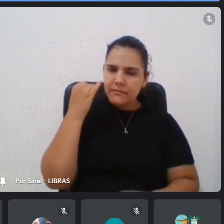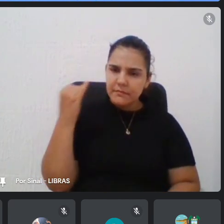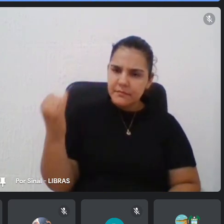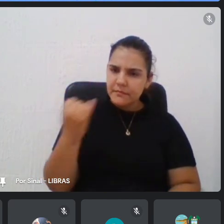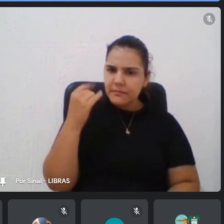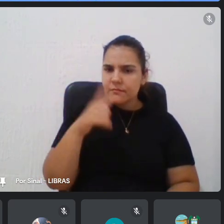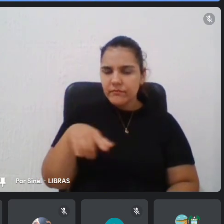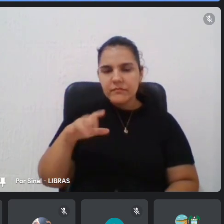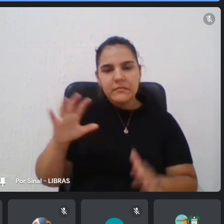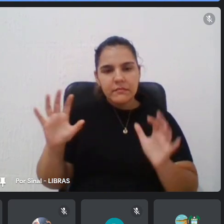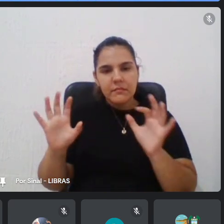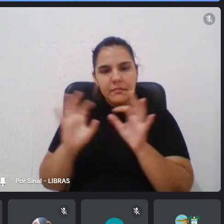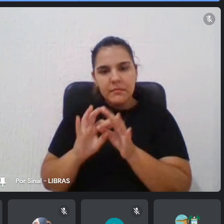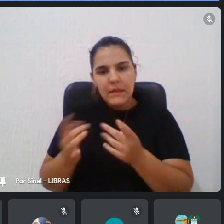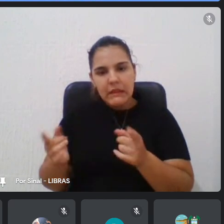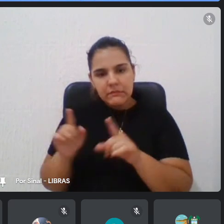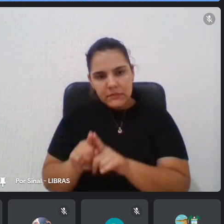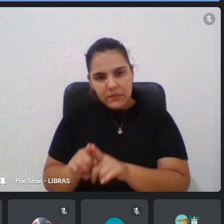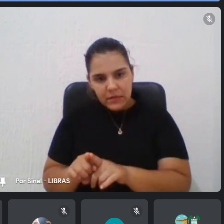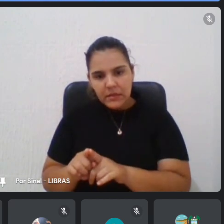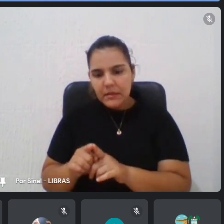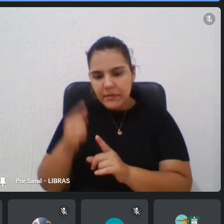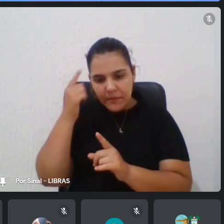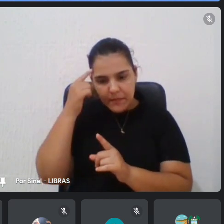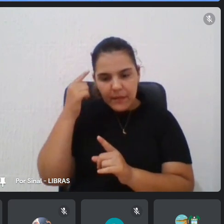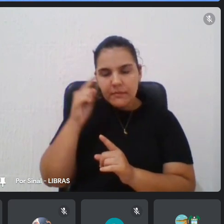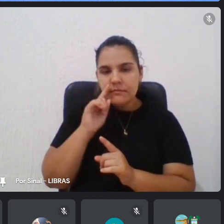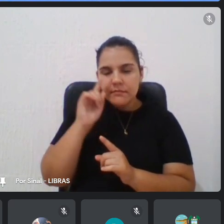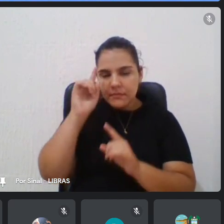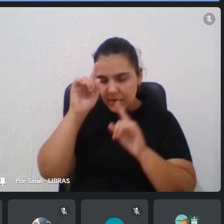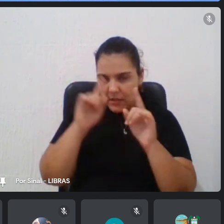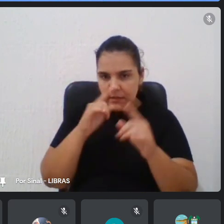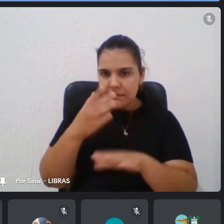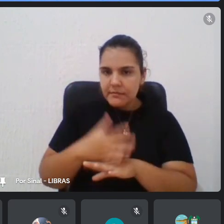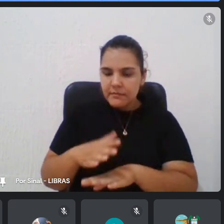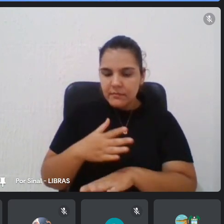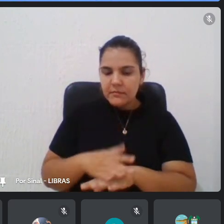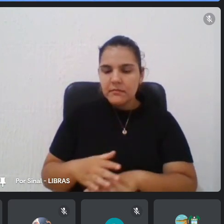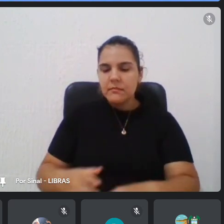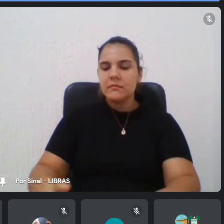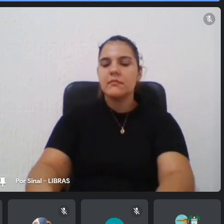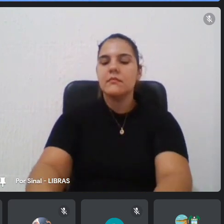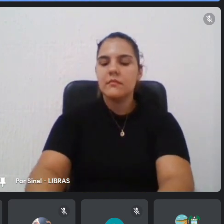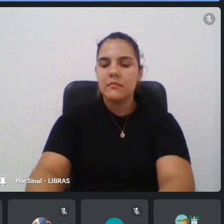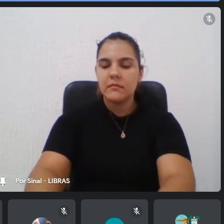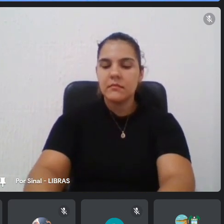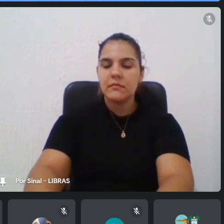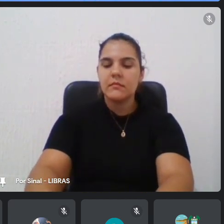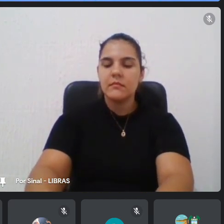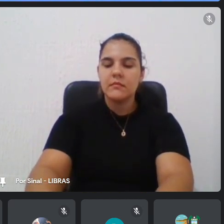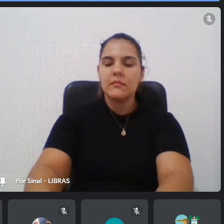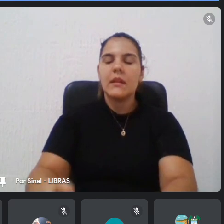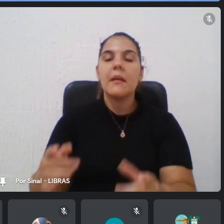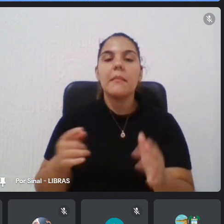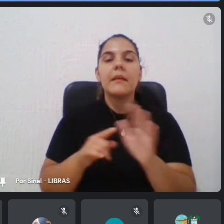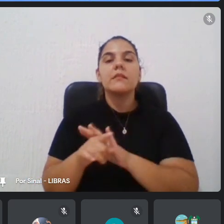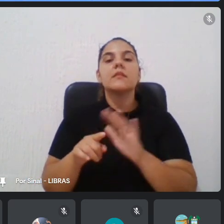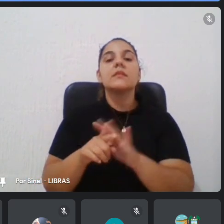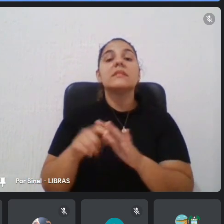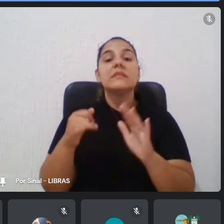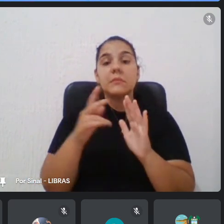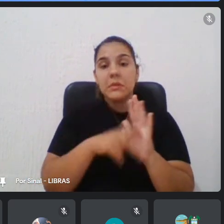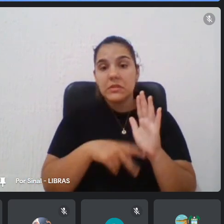essas ideias em prática. E a Ana está até perguntando aqui também se o mesmo projeto vai poder se inscrever em mais de um segmento.